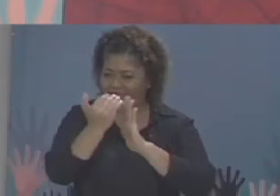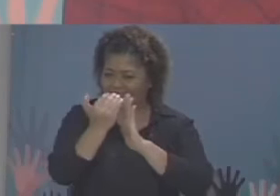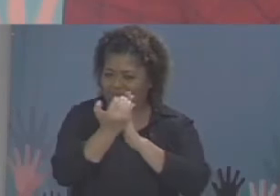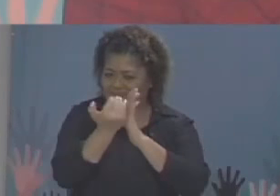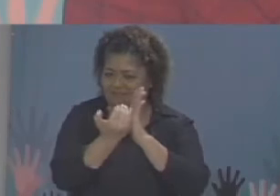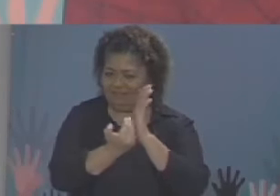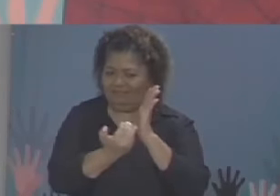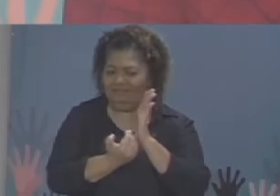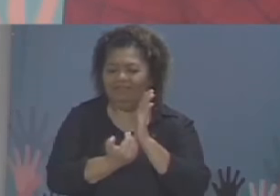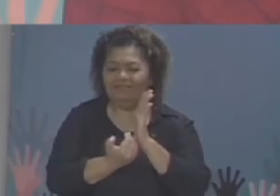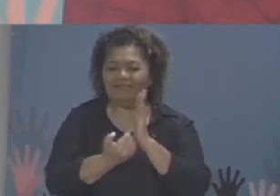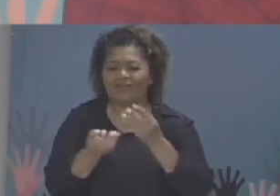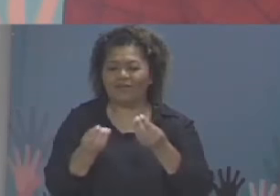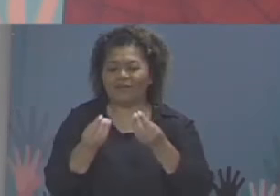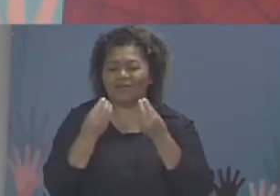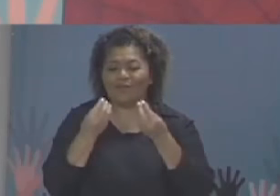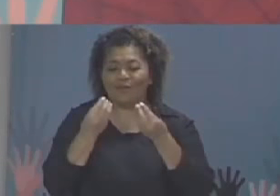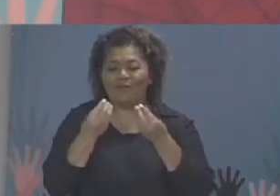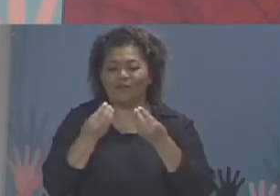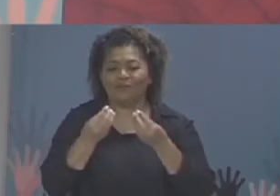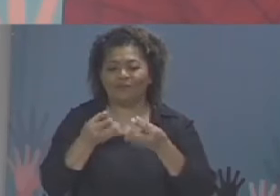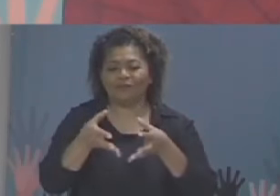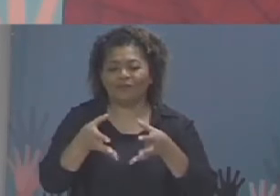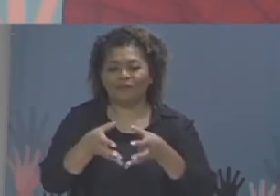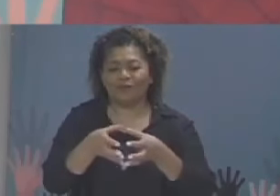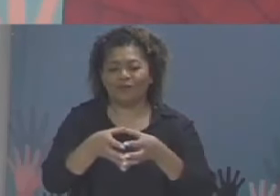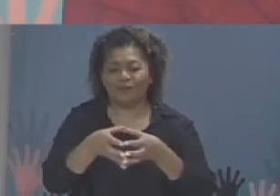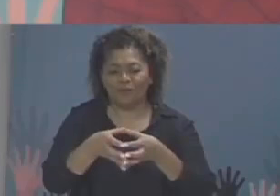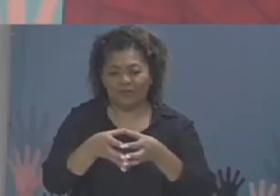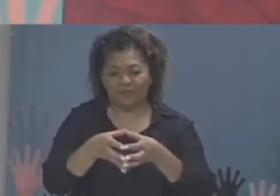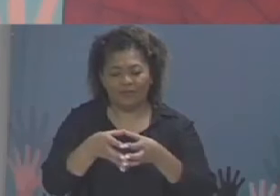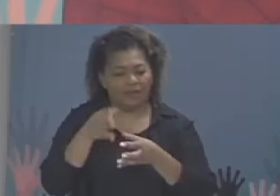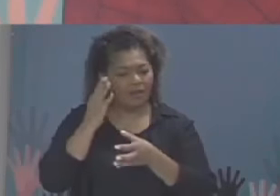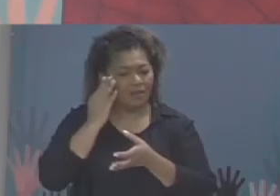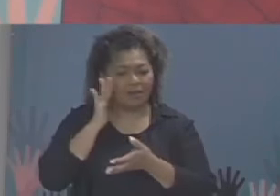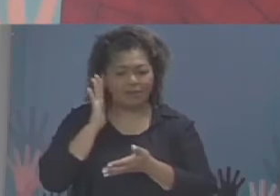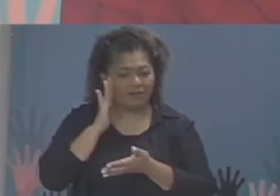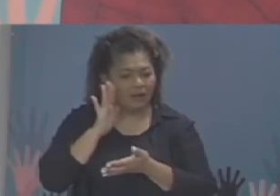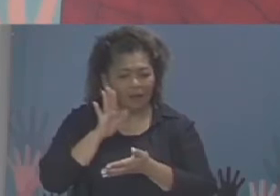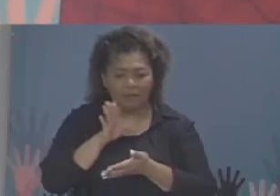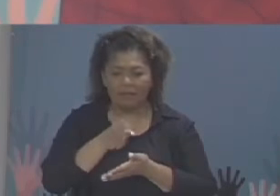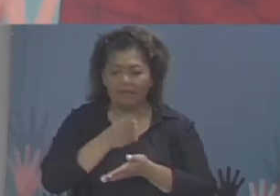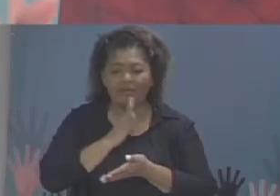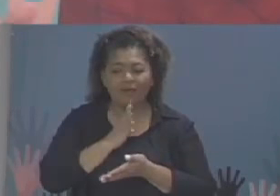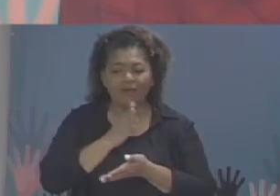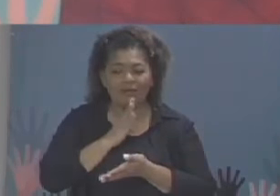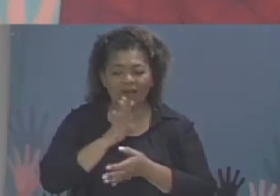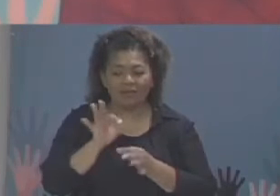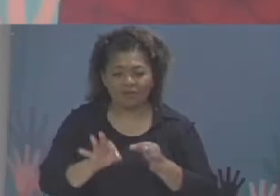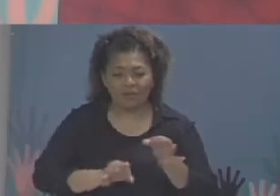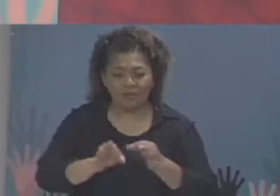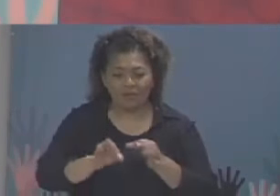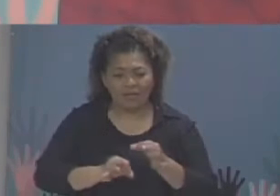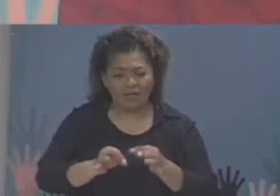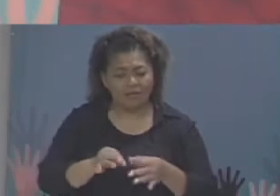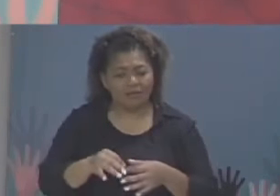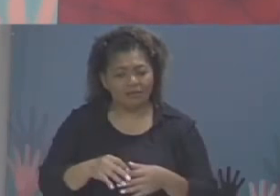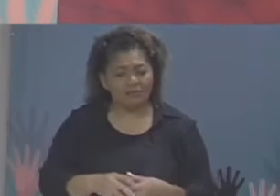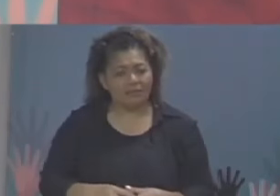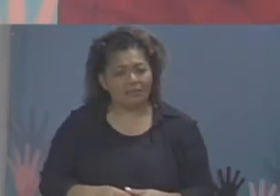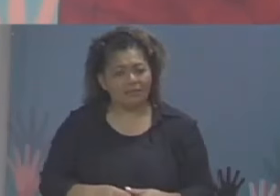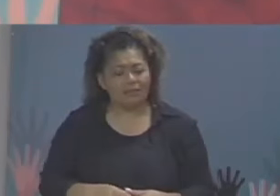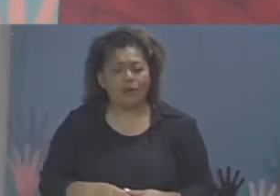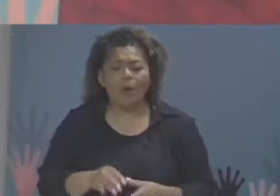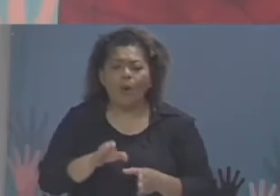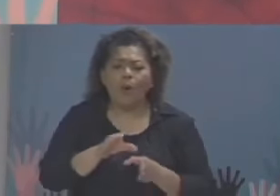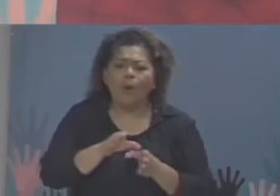vice-presidente, como a sua chapa, não sabe que o projeto diz isso. Aliás, o Conselho Federal